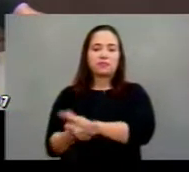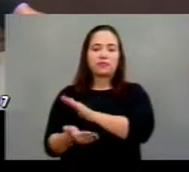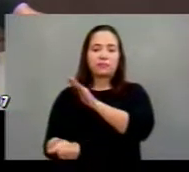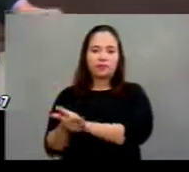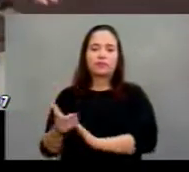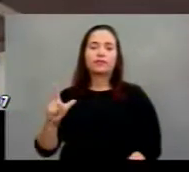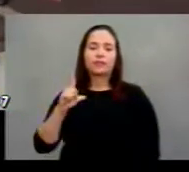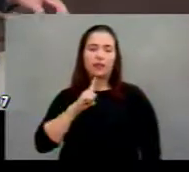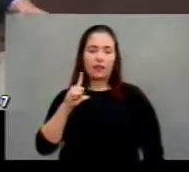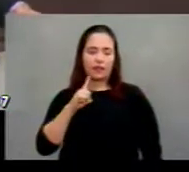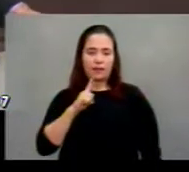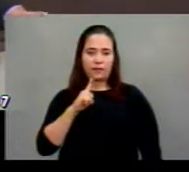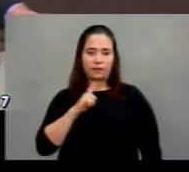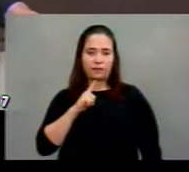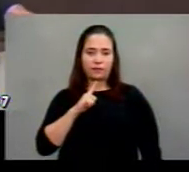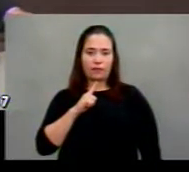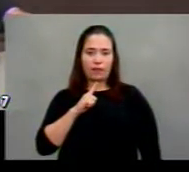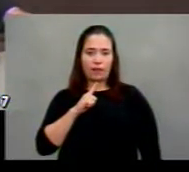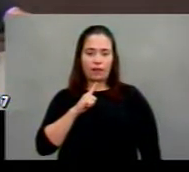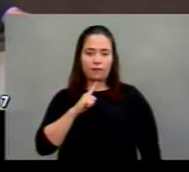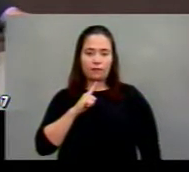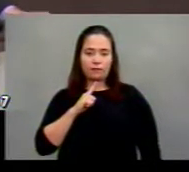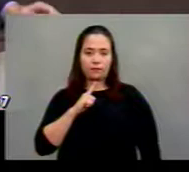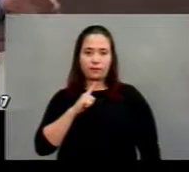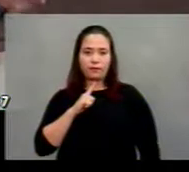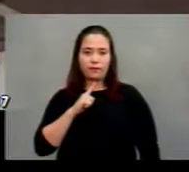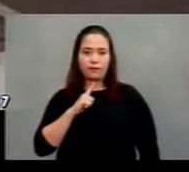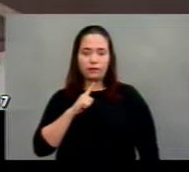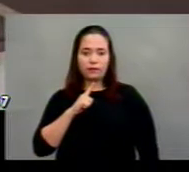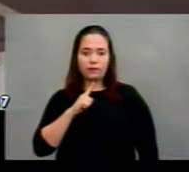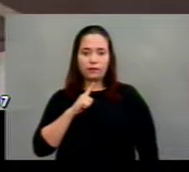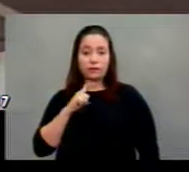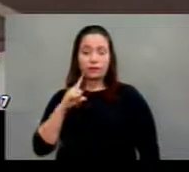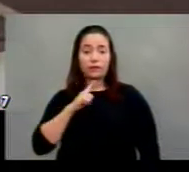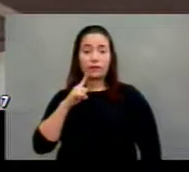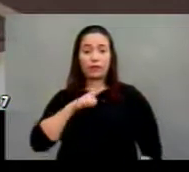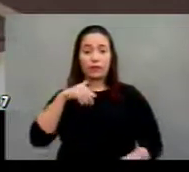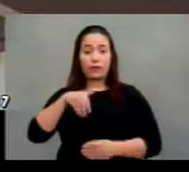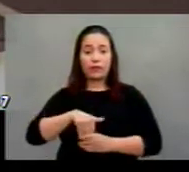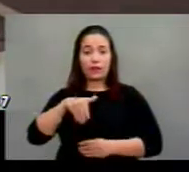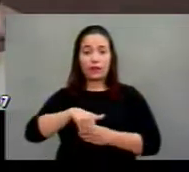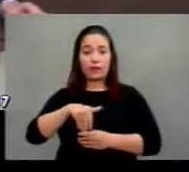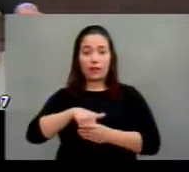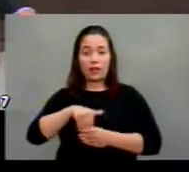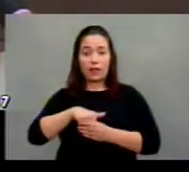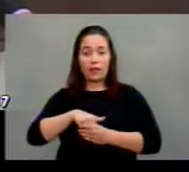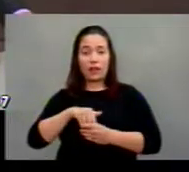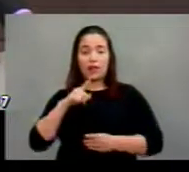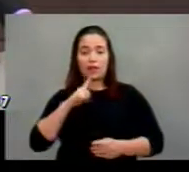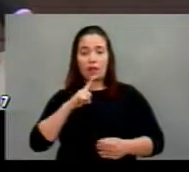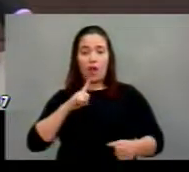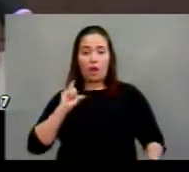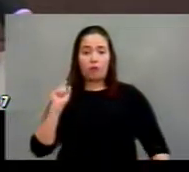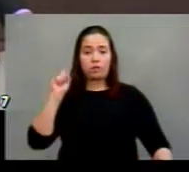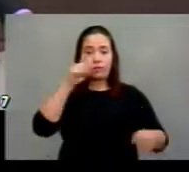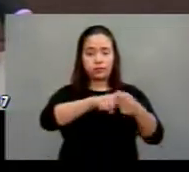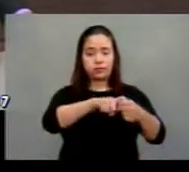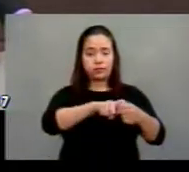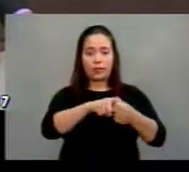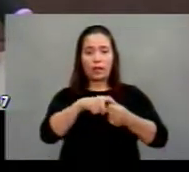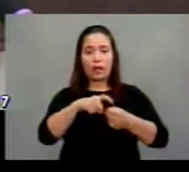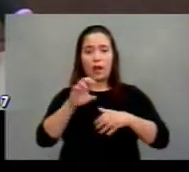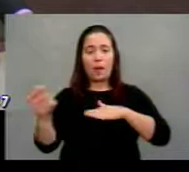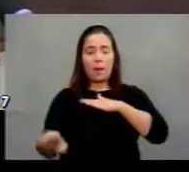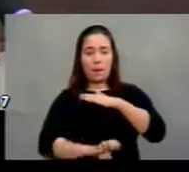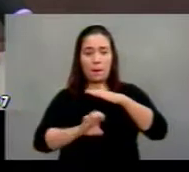malfeitos. Não há saída num parlamento que ele, desde a sua eleição, ele é vinculado a grandes grupos econômicos, tá? A